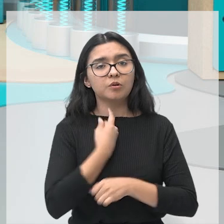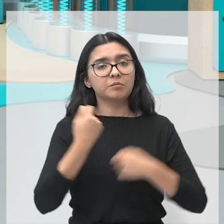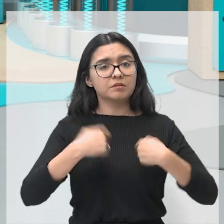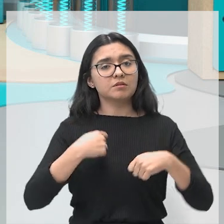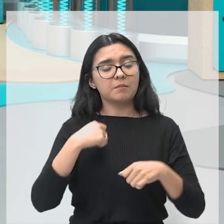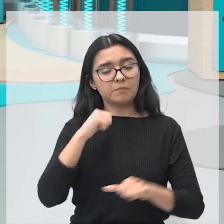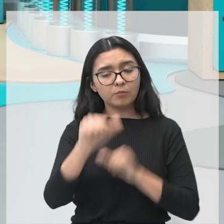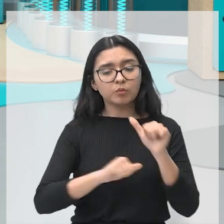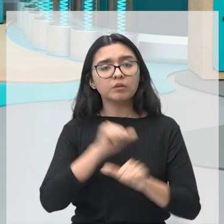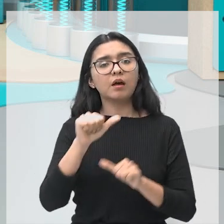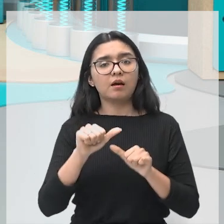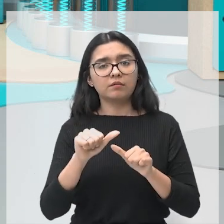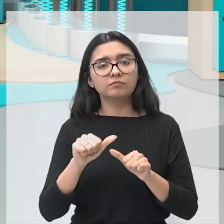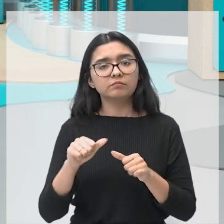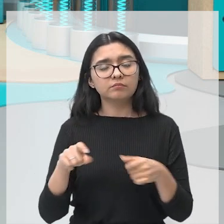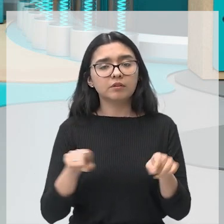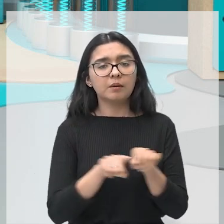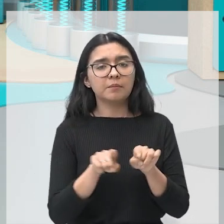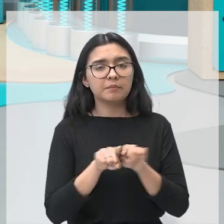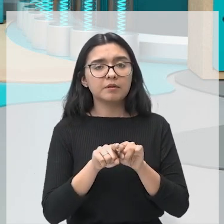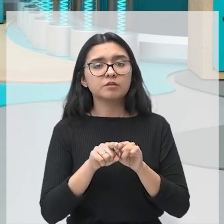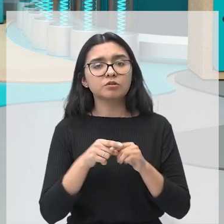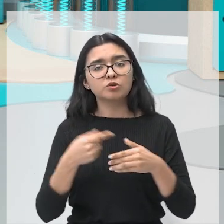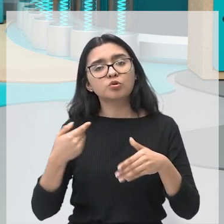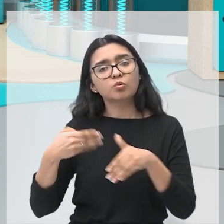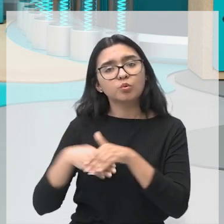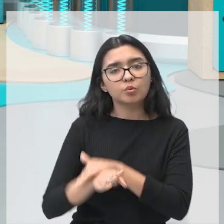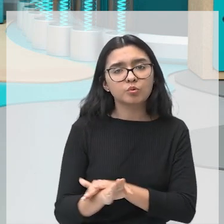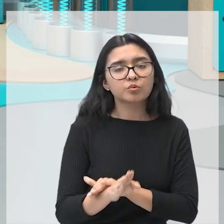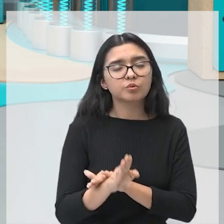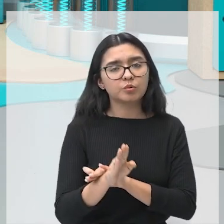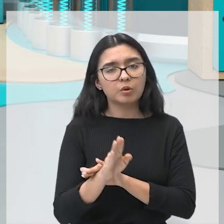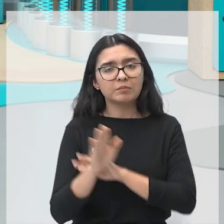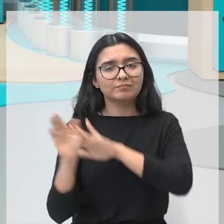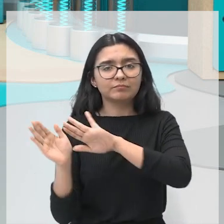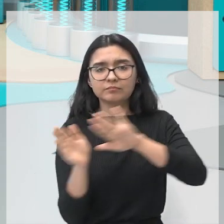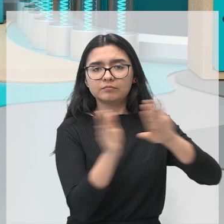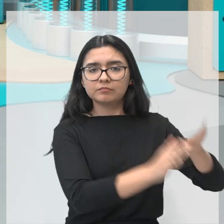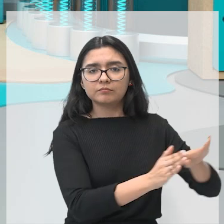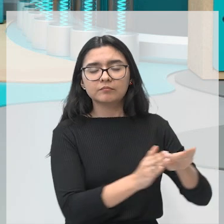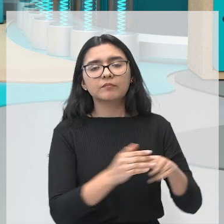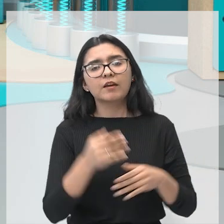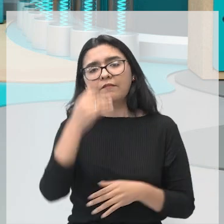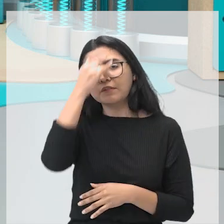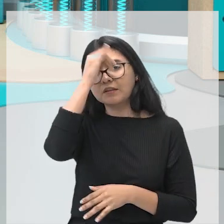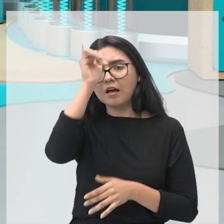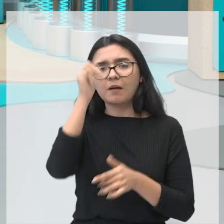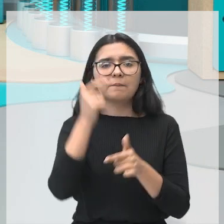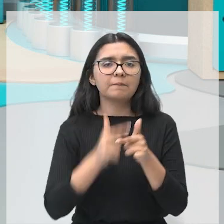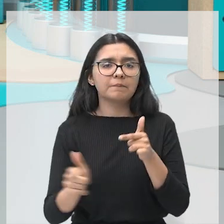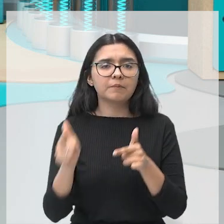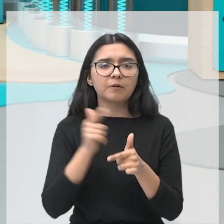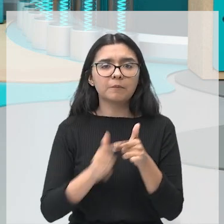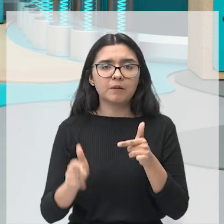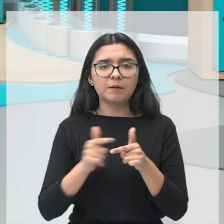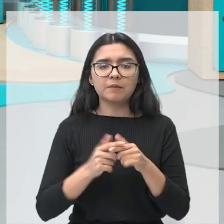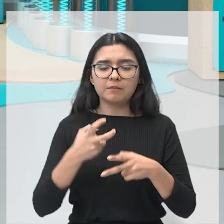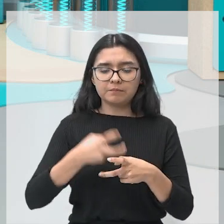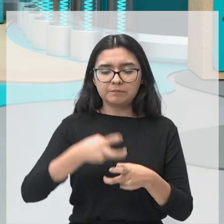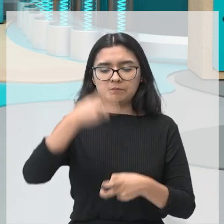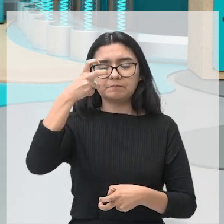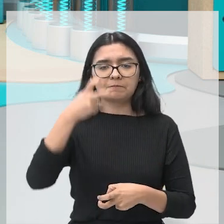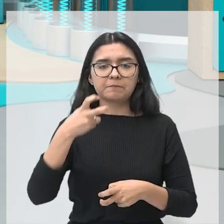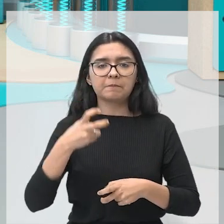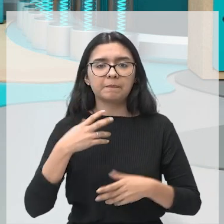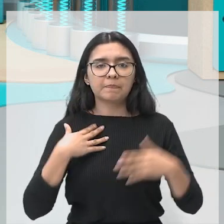precisa adotar essas medidas para tirar essas práticas ruins e evitar o surgimento desses desvios posturais.